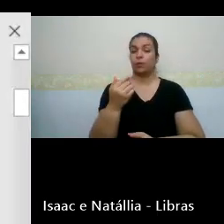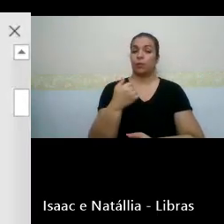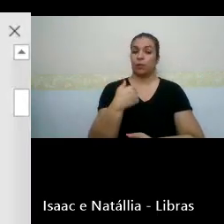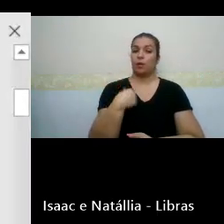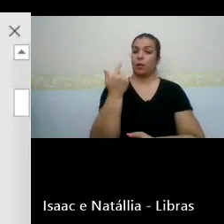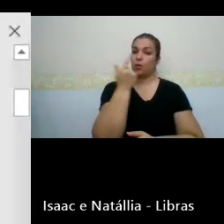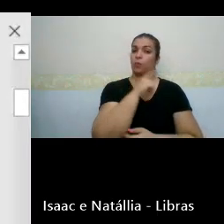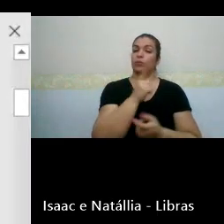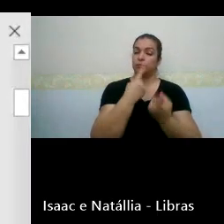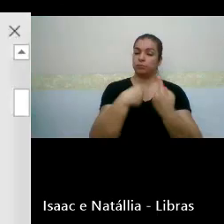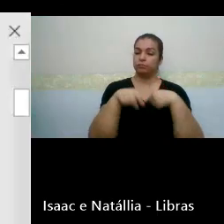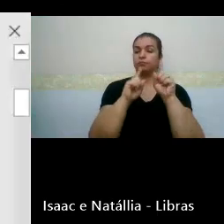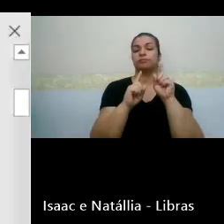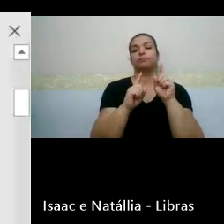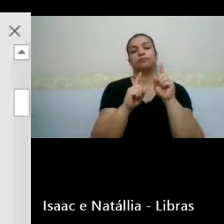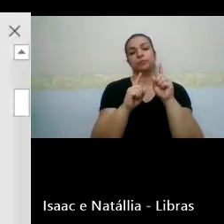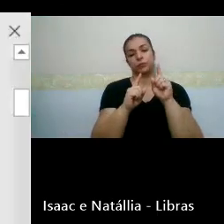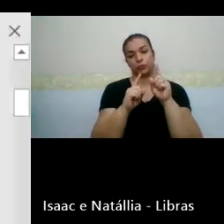superar